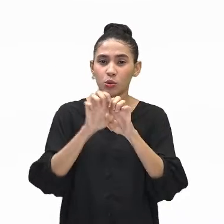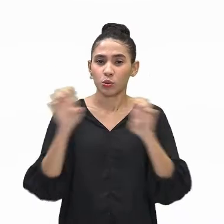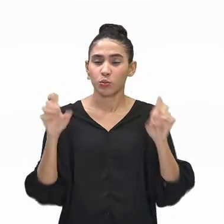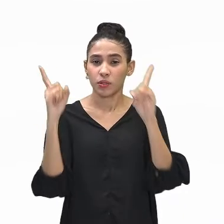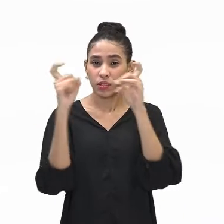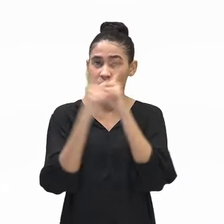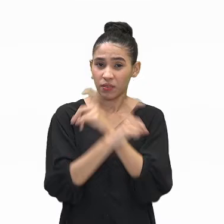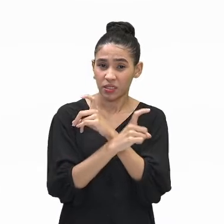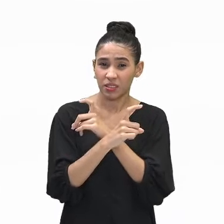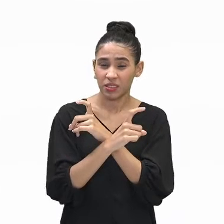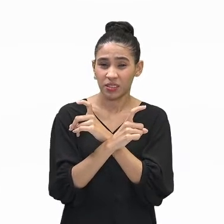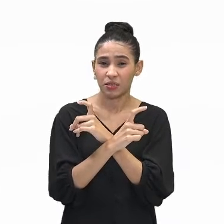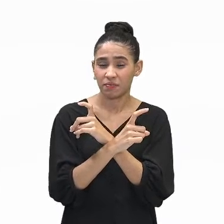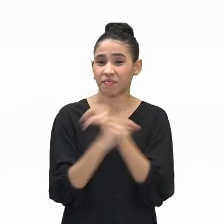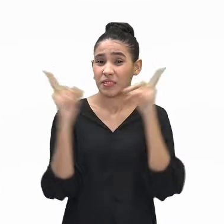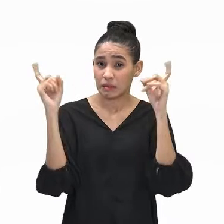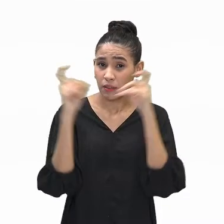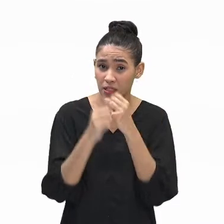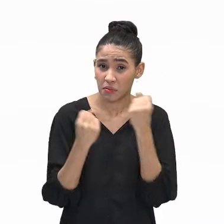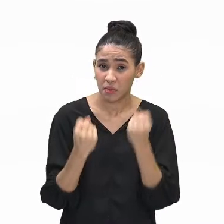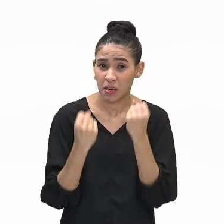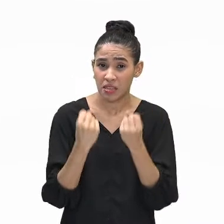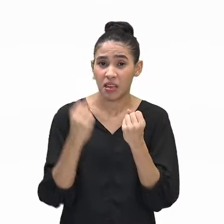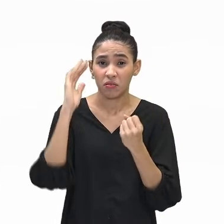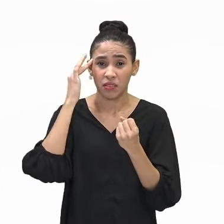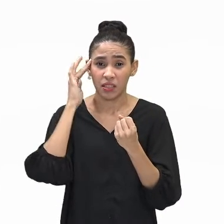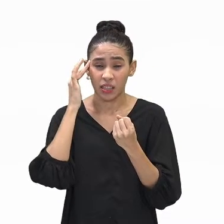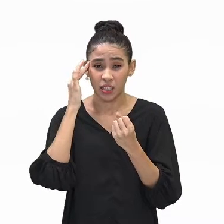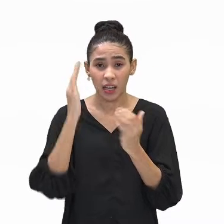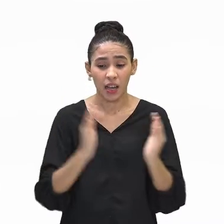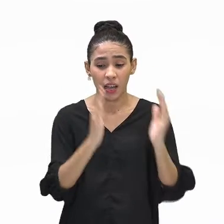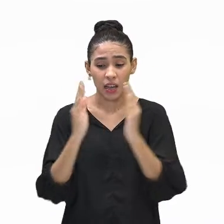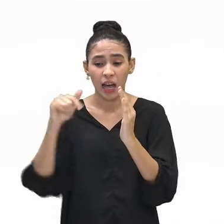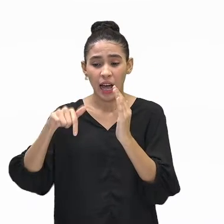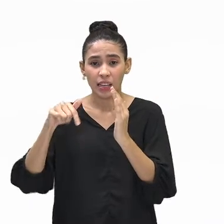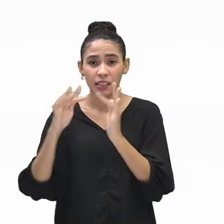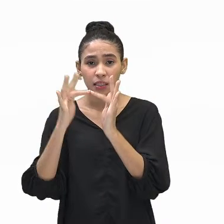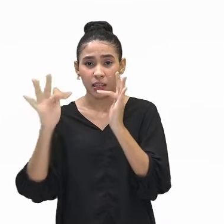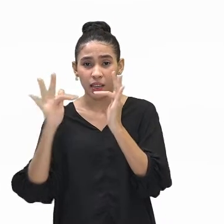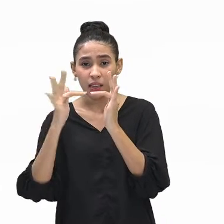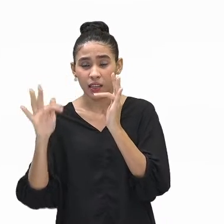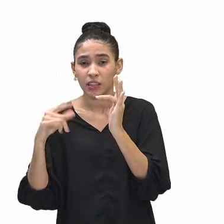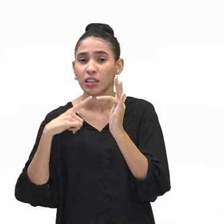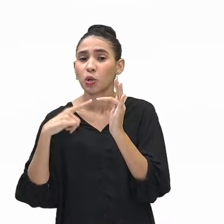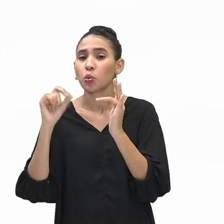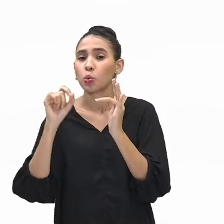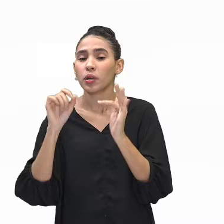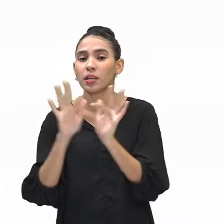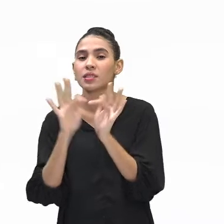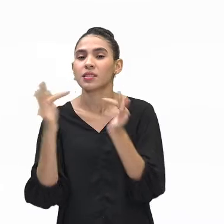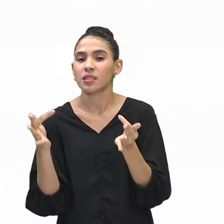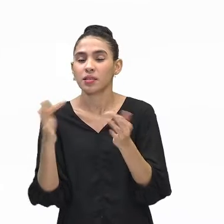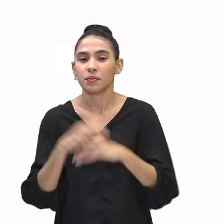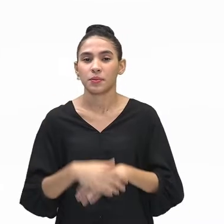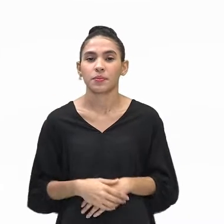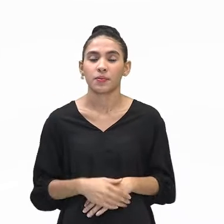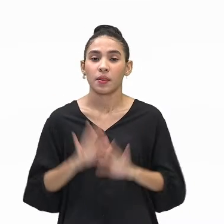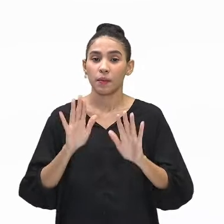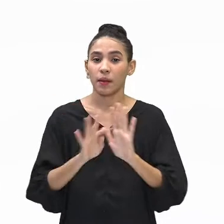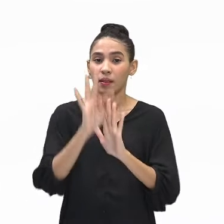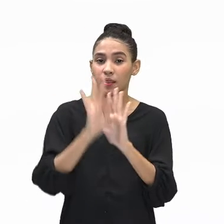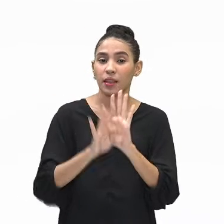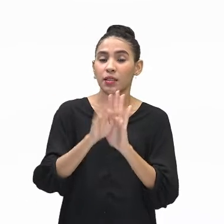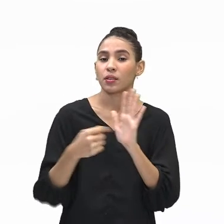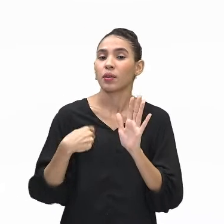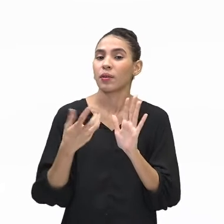difíceis de entender. Aqui no arcadismo não, eu vou ter o quê? A simplicidade. Mas não só isso, com os meus textos eu quero